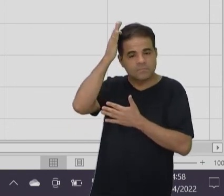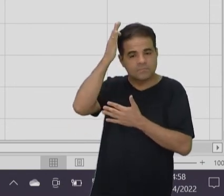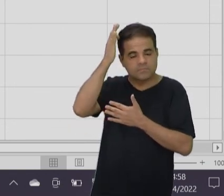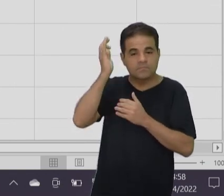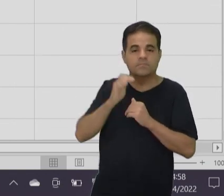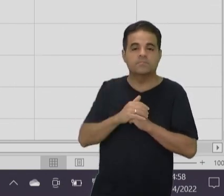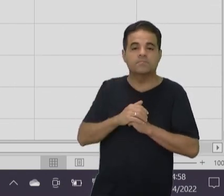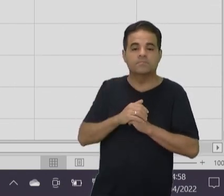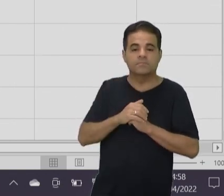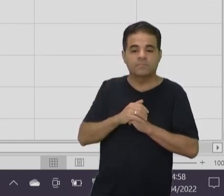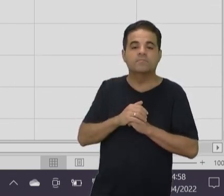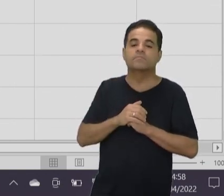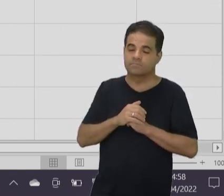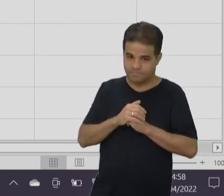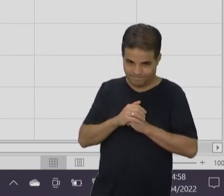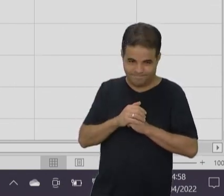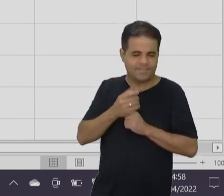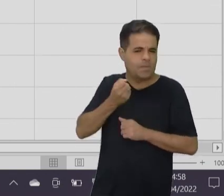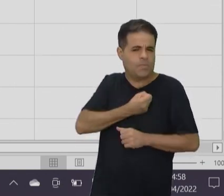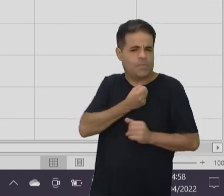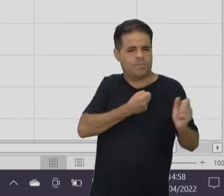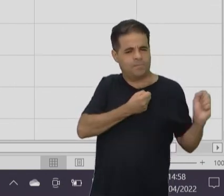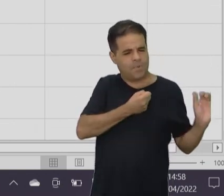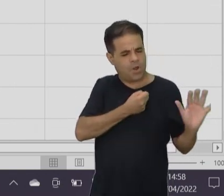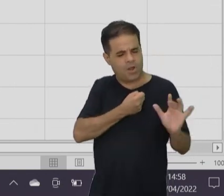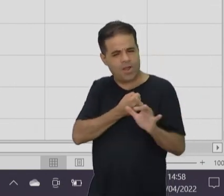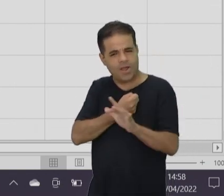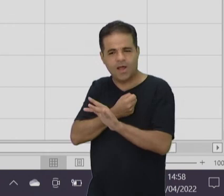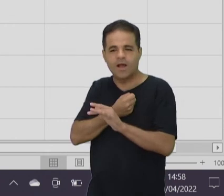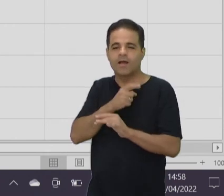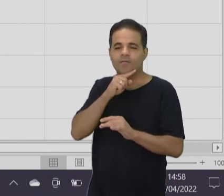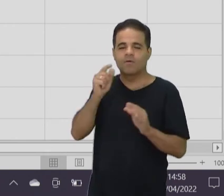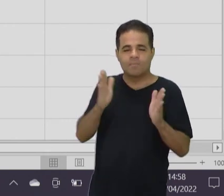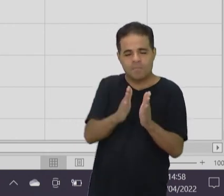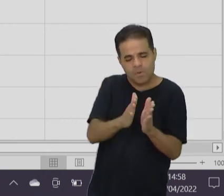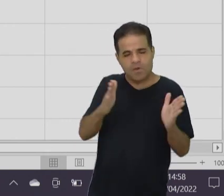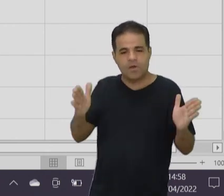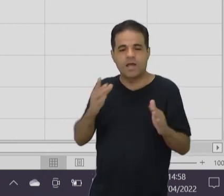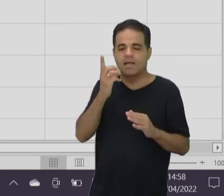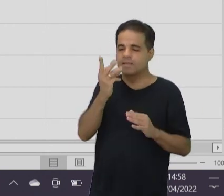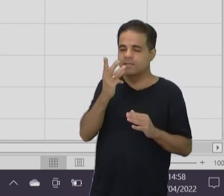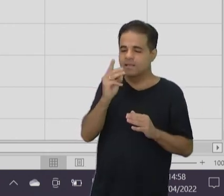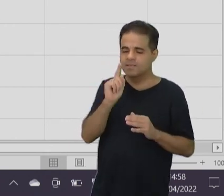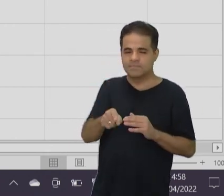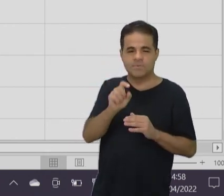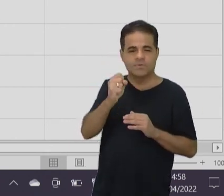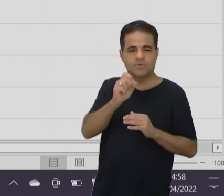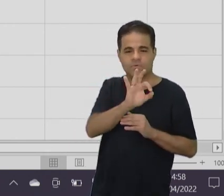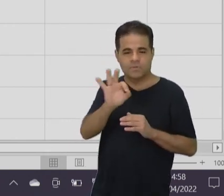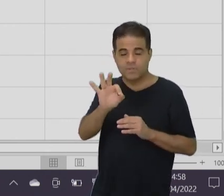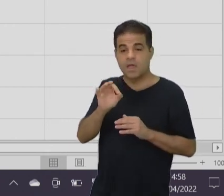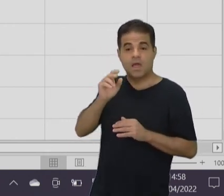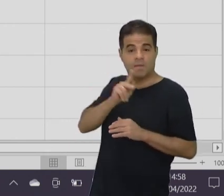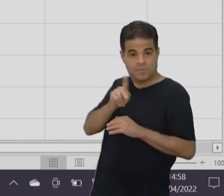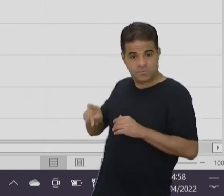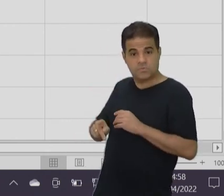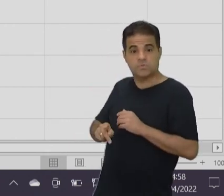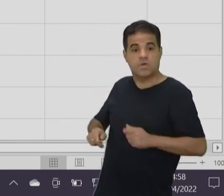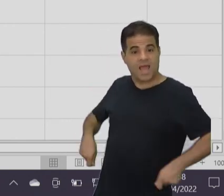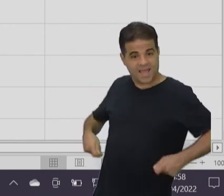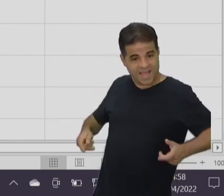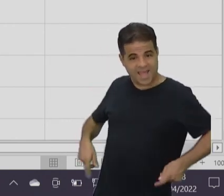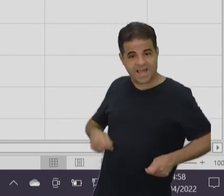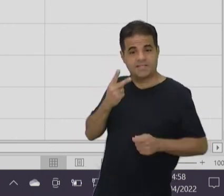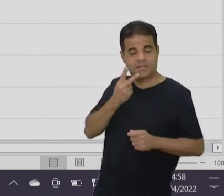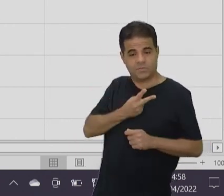tá muito E pequeno, aí é muito tanto valor. número que nem meu coube. Deus. 13.800 a professora vai gastar esse